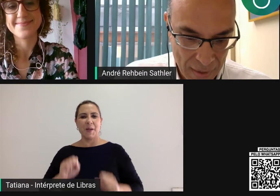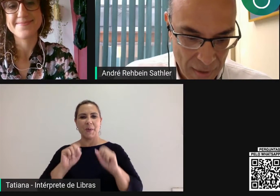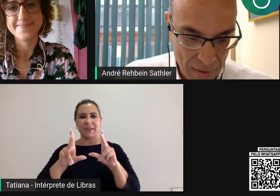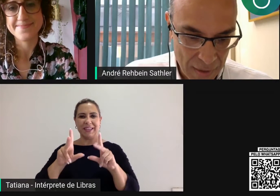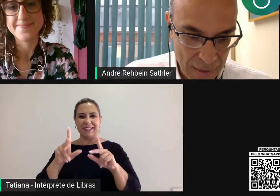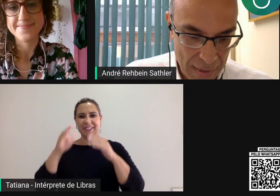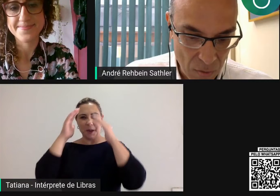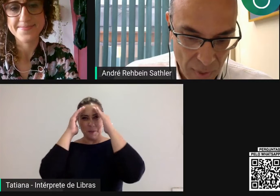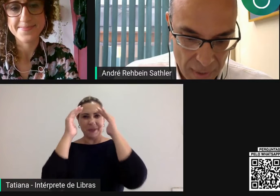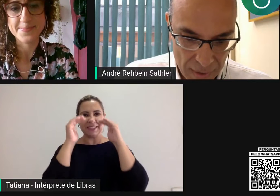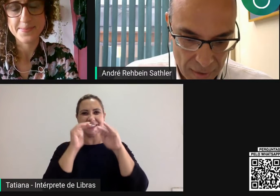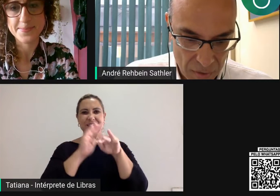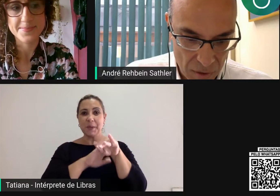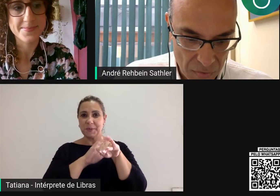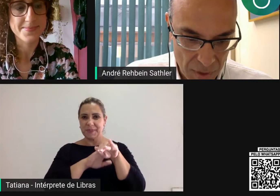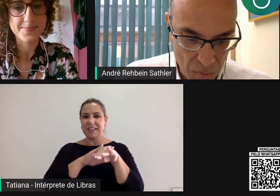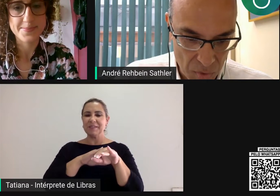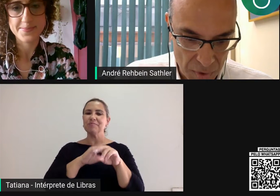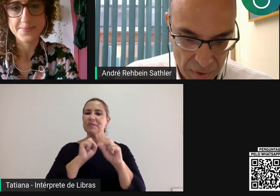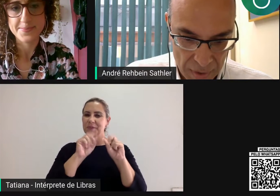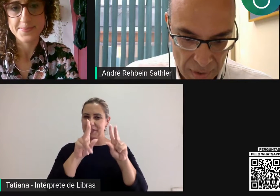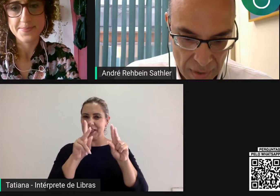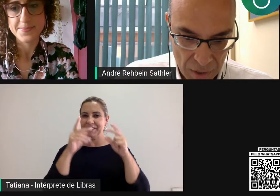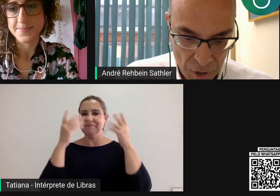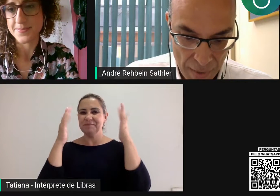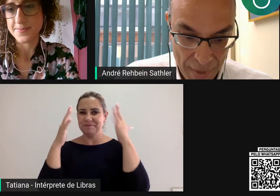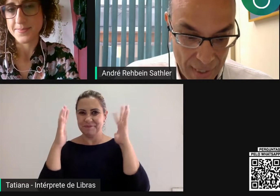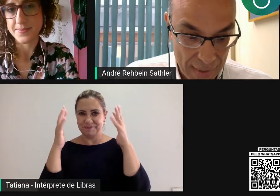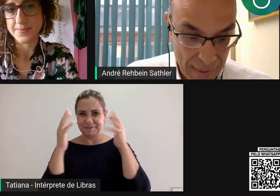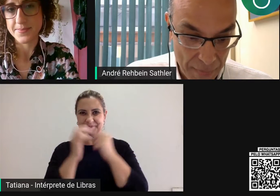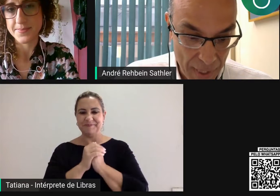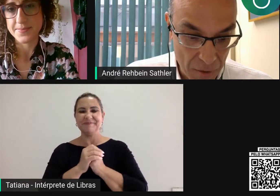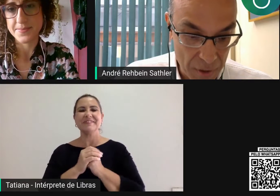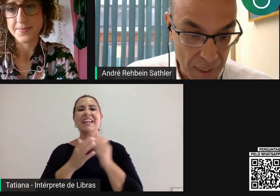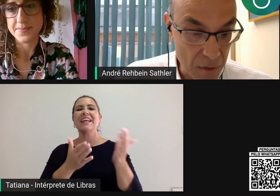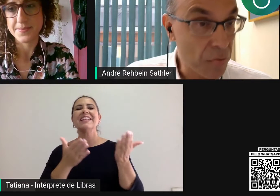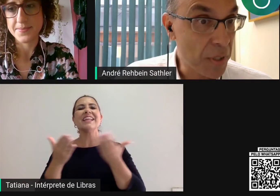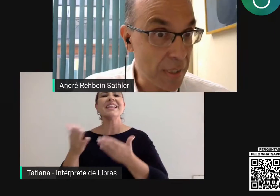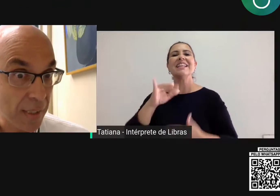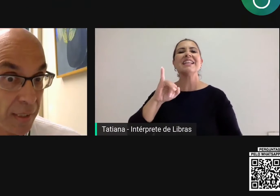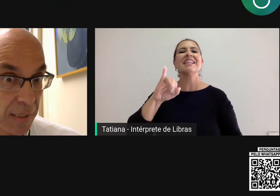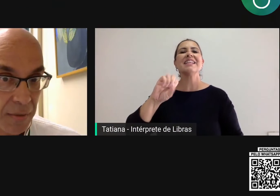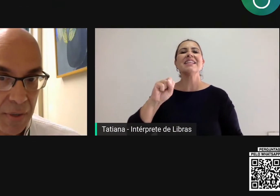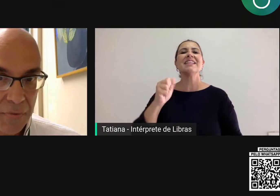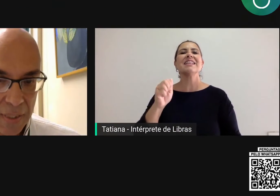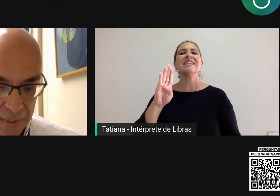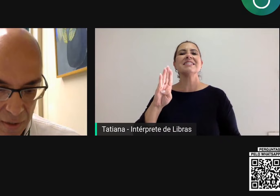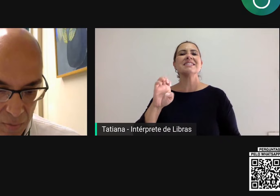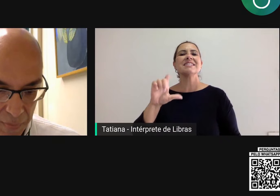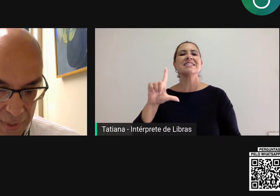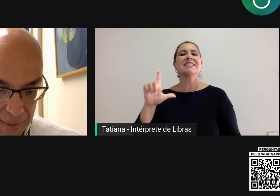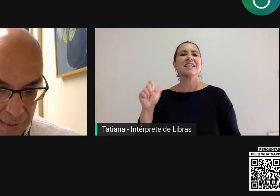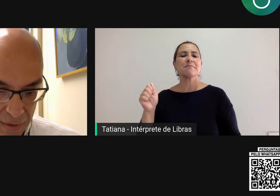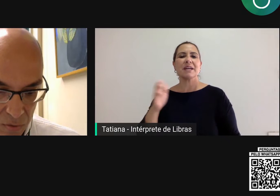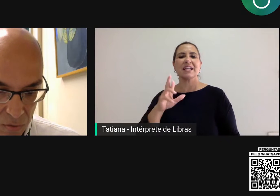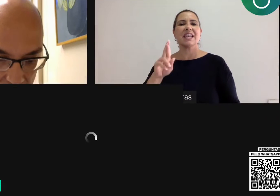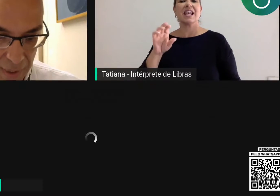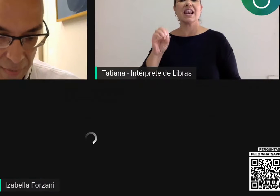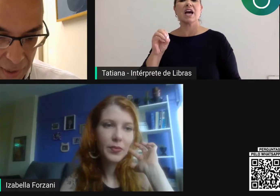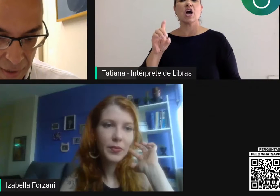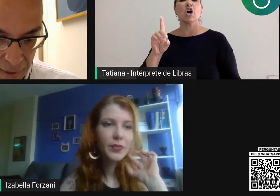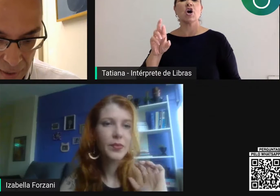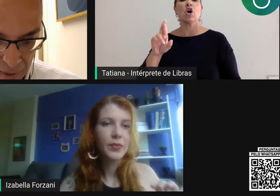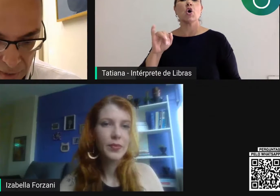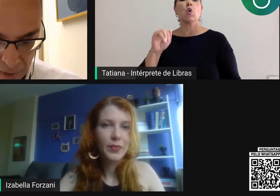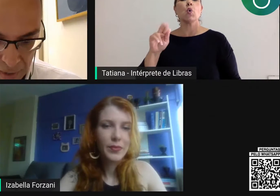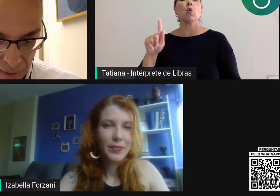parabéns. Na sequência, nós vamos chamar a Isabela Rodrigues Forzani, que vai fazer uma apresentação com o